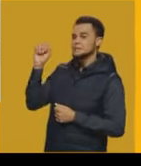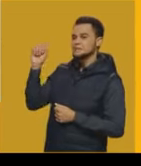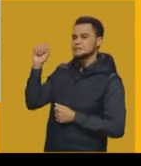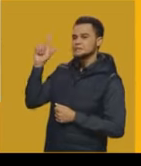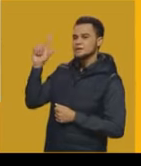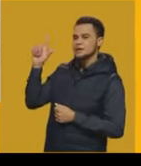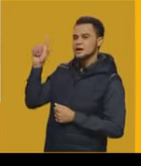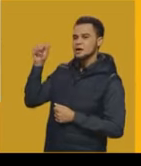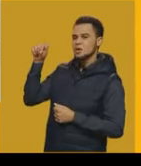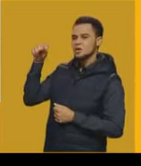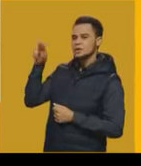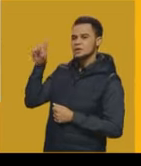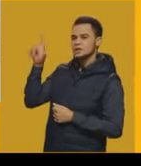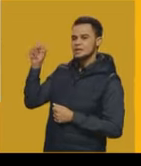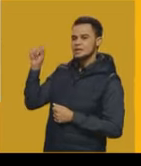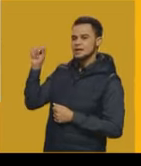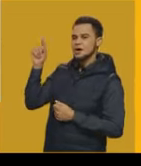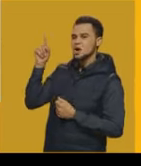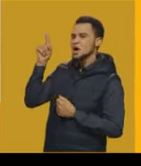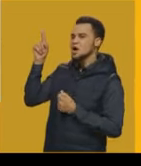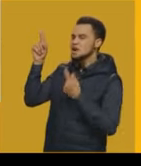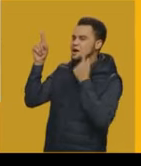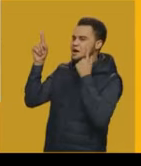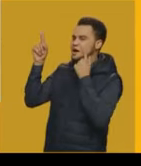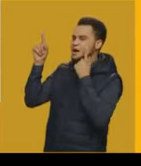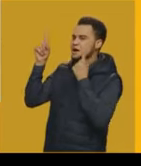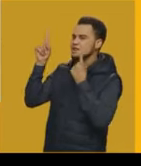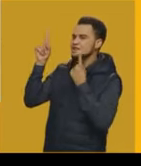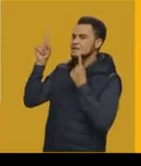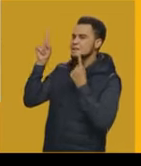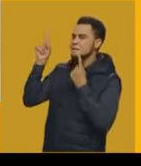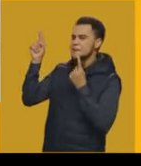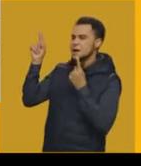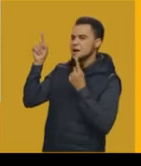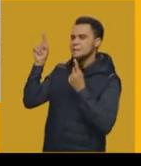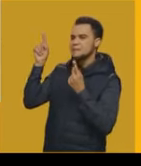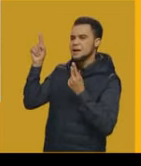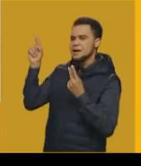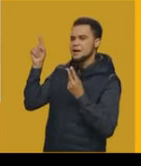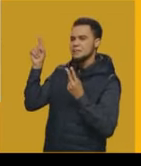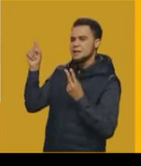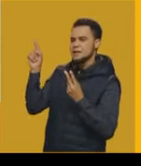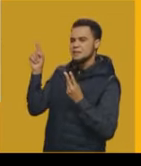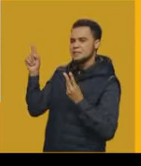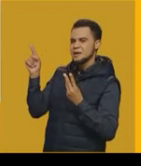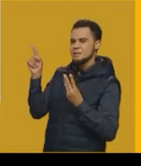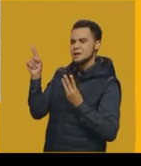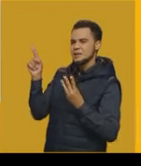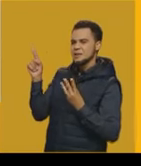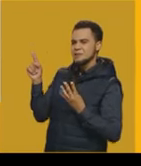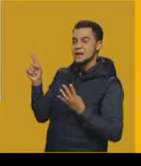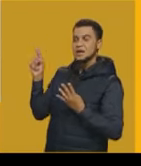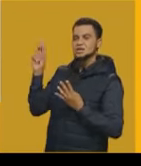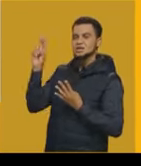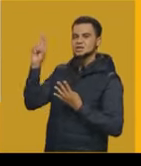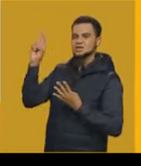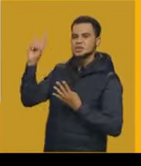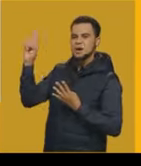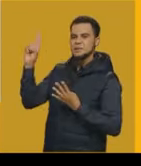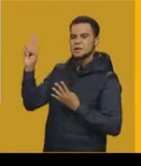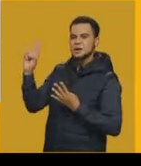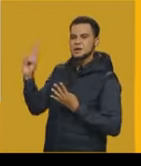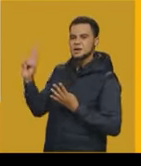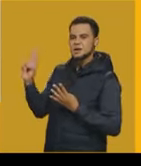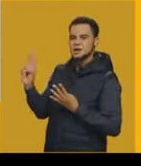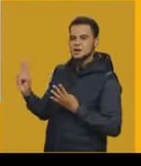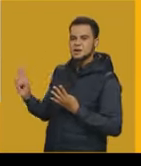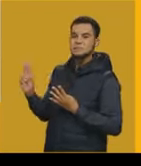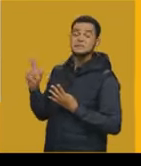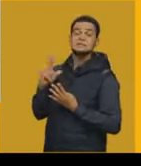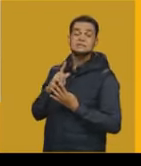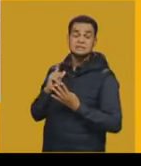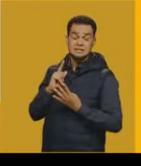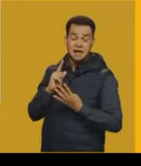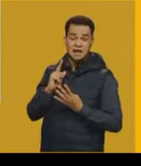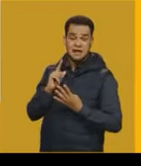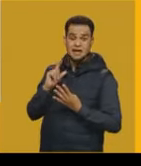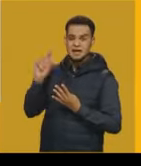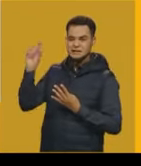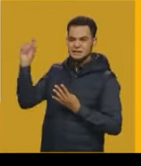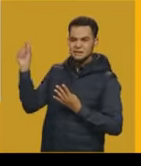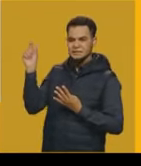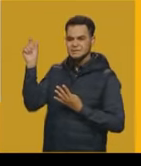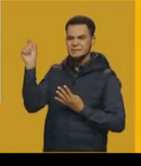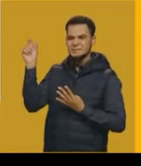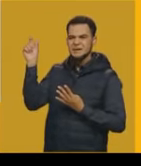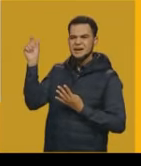o metil, etil, propil, butil. E esses prefixos das ramificações,